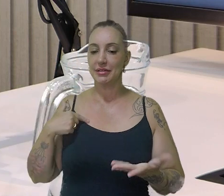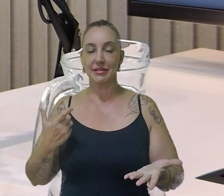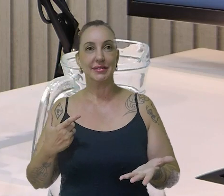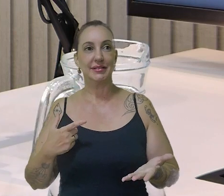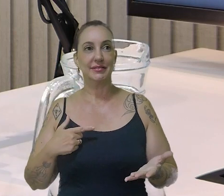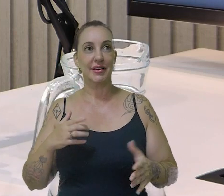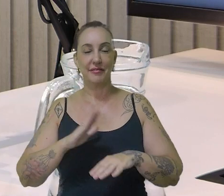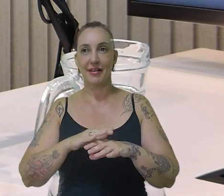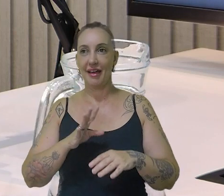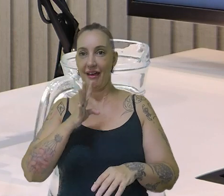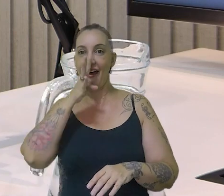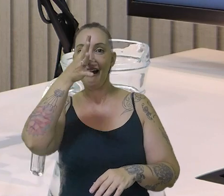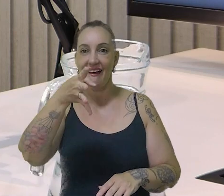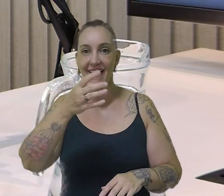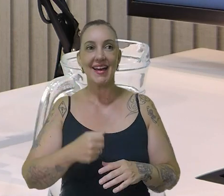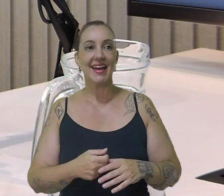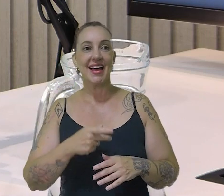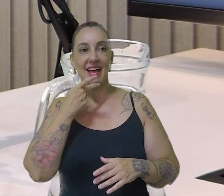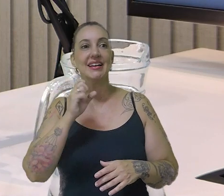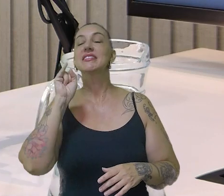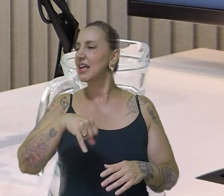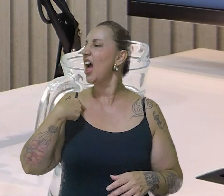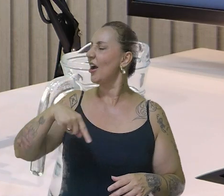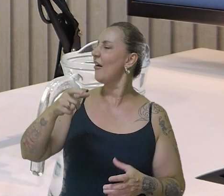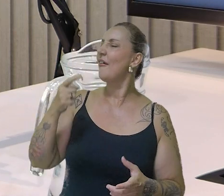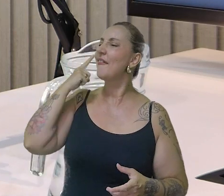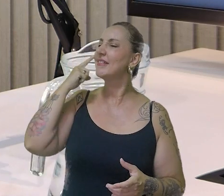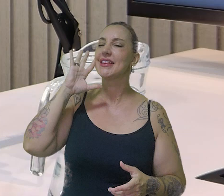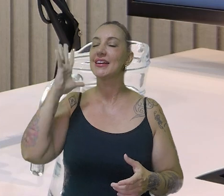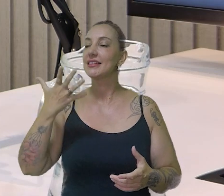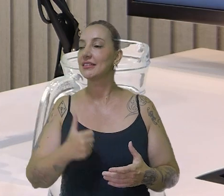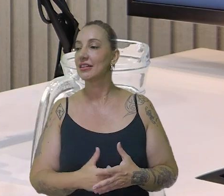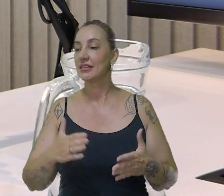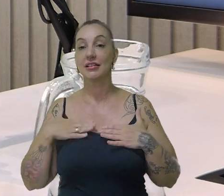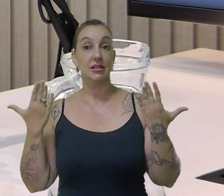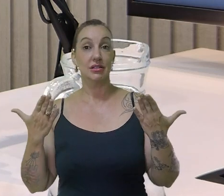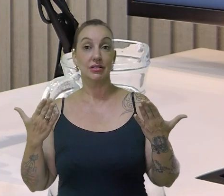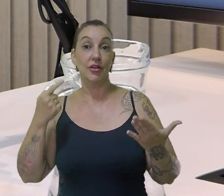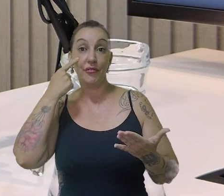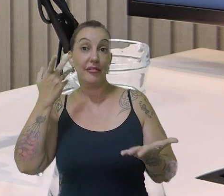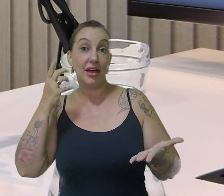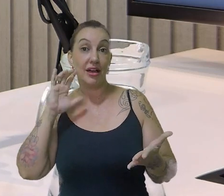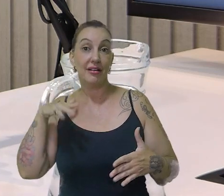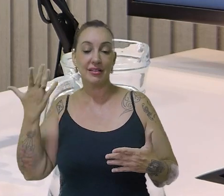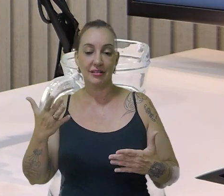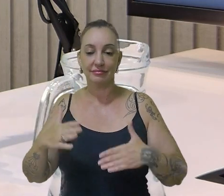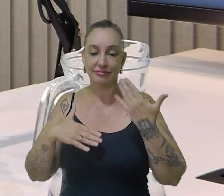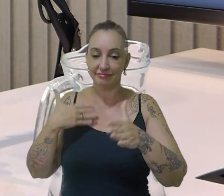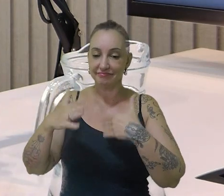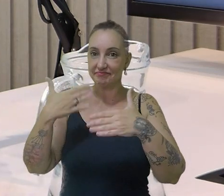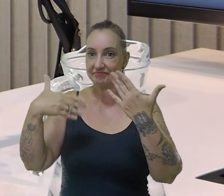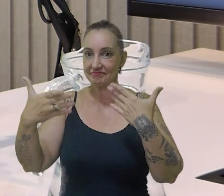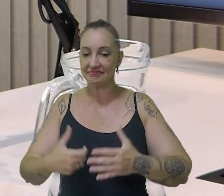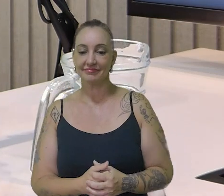foi metendo louco mesmo é é falando sim falando assim ah vamos ver o que que vai dar aí de repente dava eu falava Ah vamos ver o que vai dar o próximo a eu fui